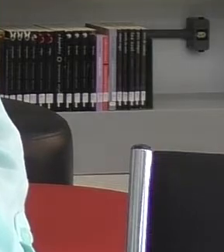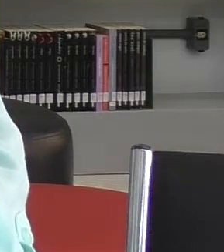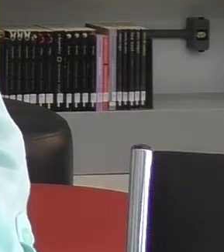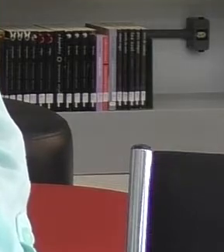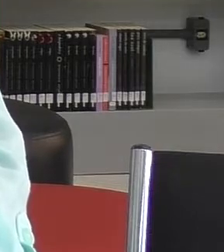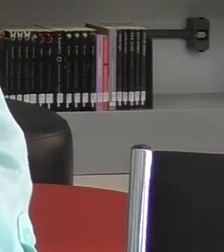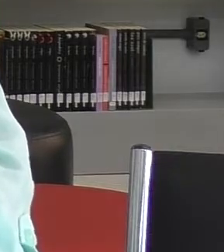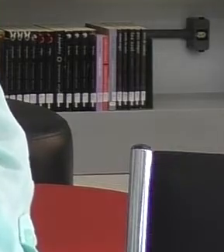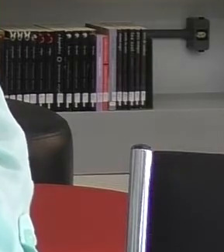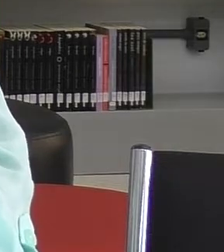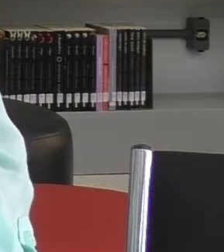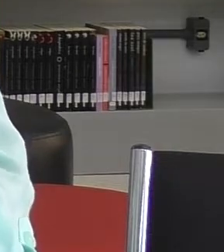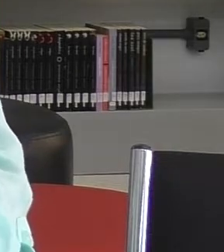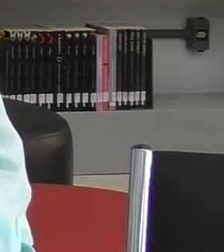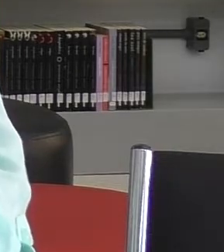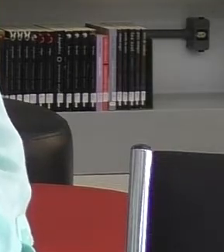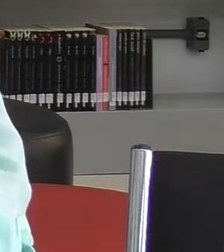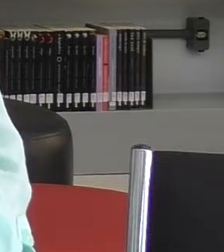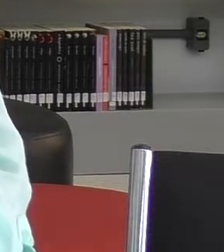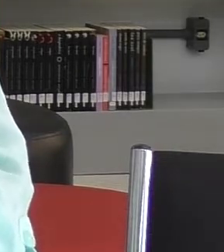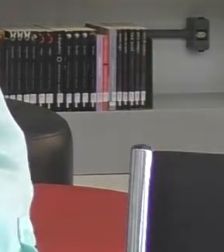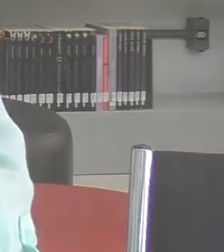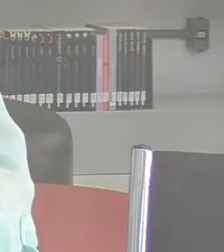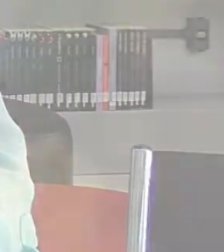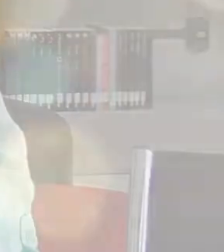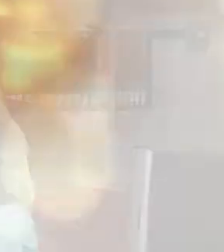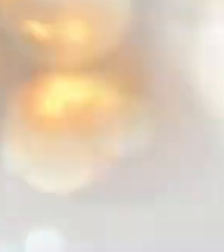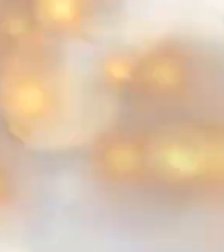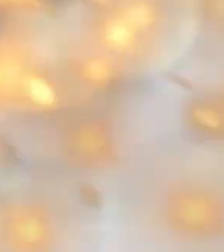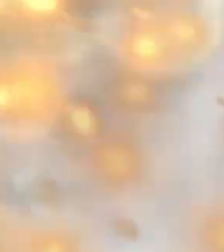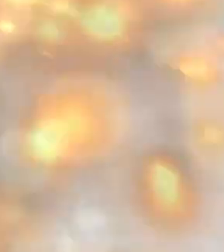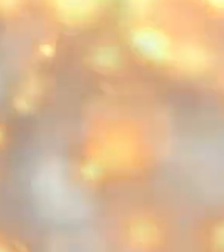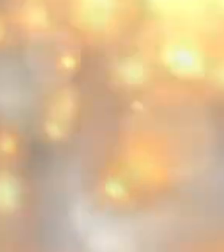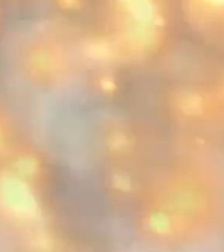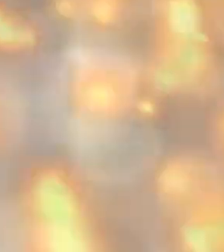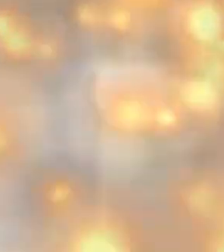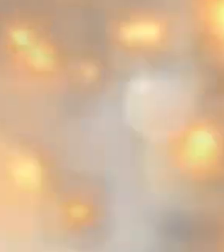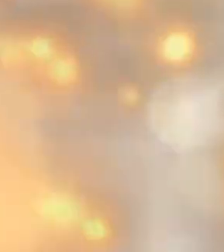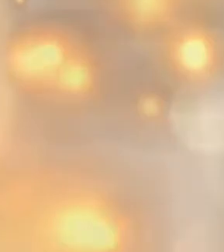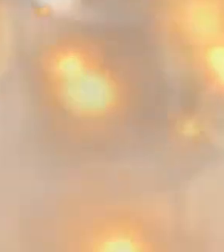é? Confira agora, não saia daí.